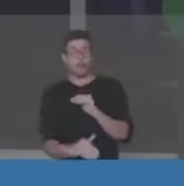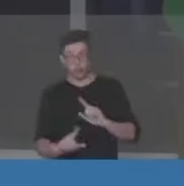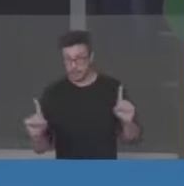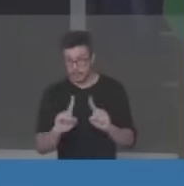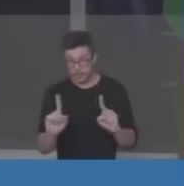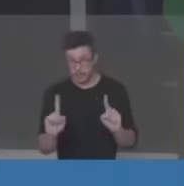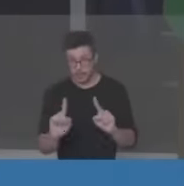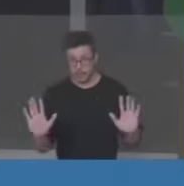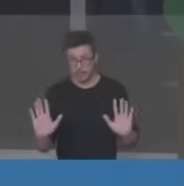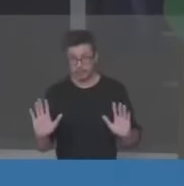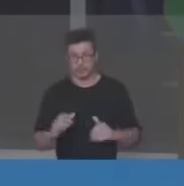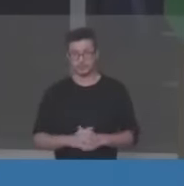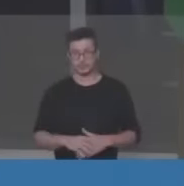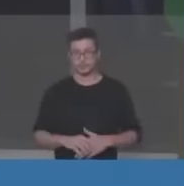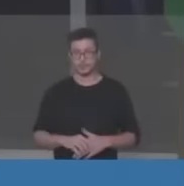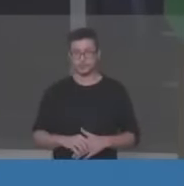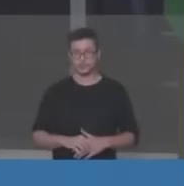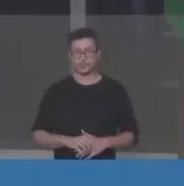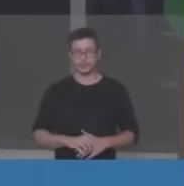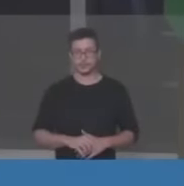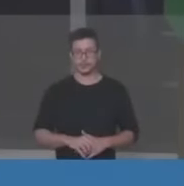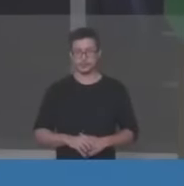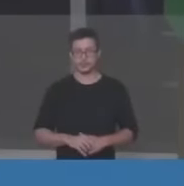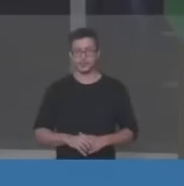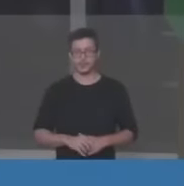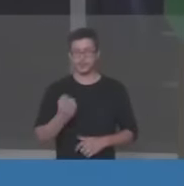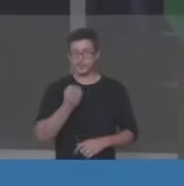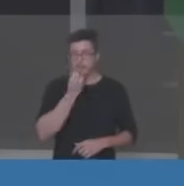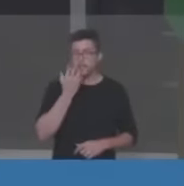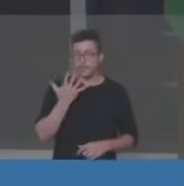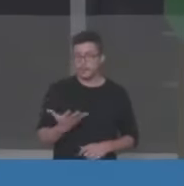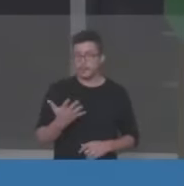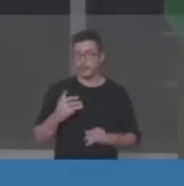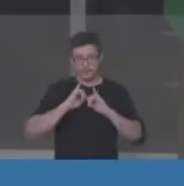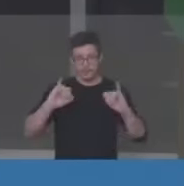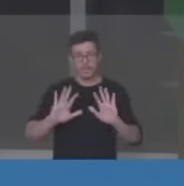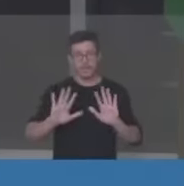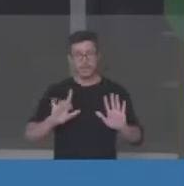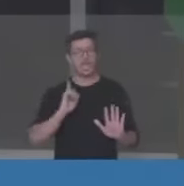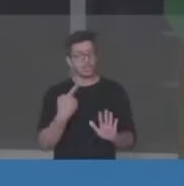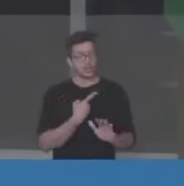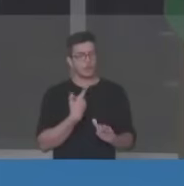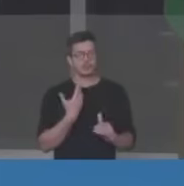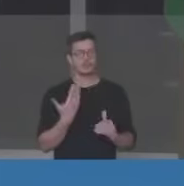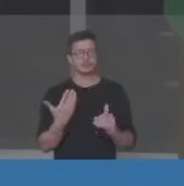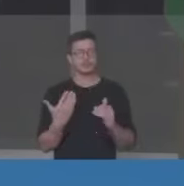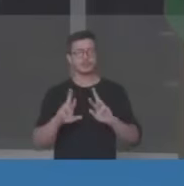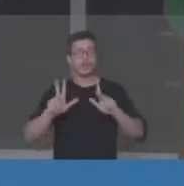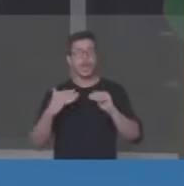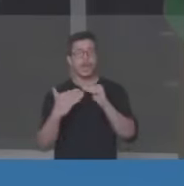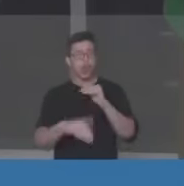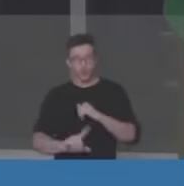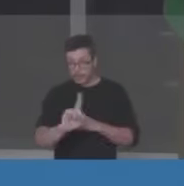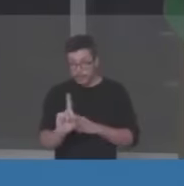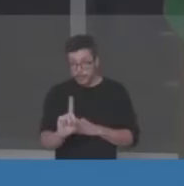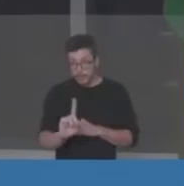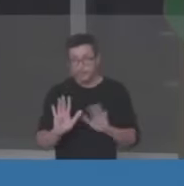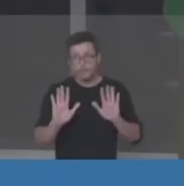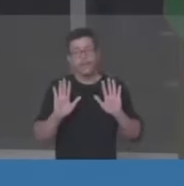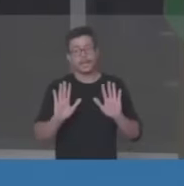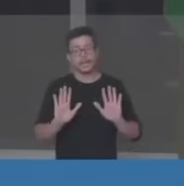diga isso, já vai ter alguém dizendo, colocando no TikTok, no fake news, aí que são campeões de fazer mentira, de que nós somos contra trabalhar feriado. Não somos contra.